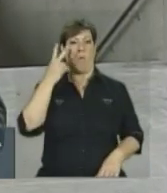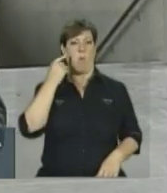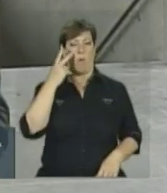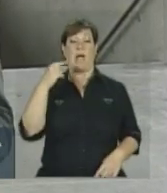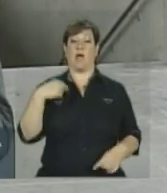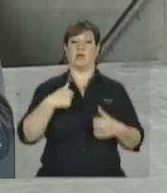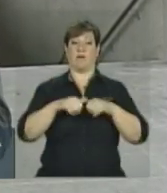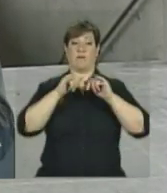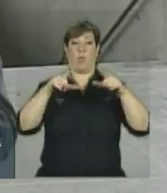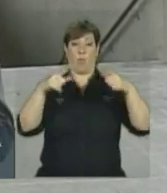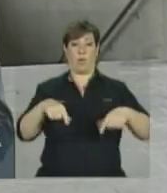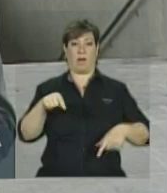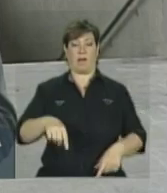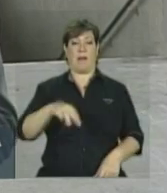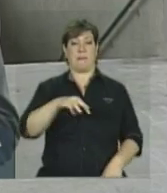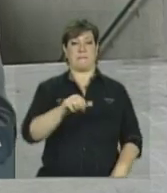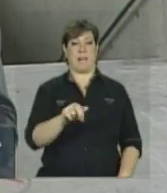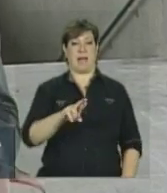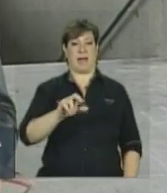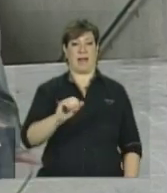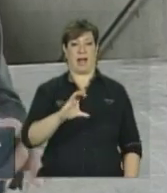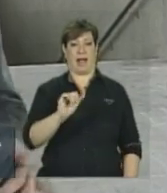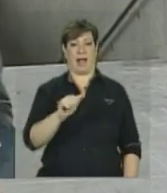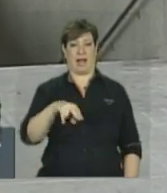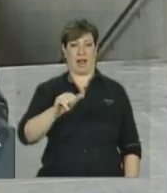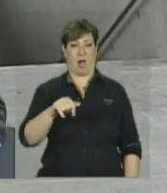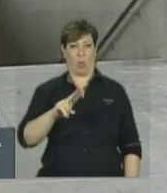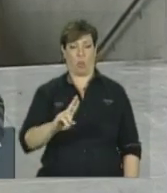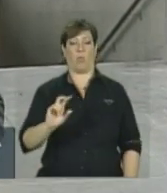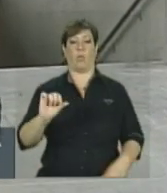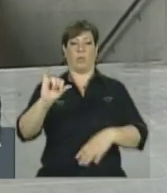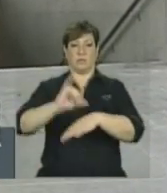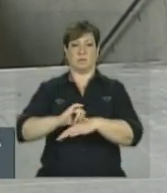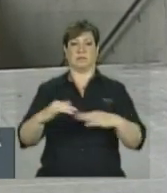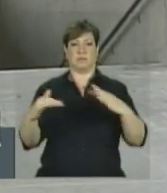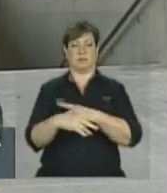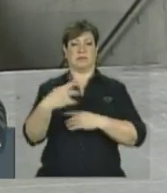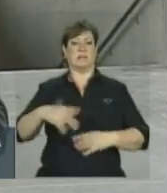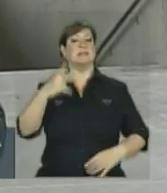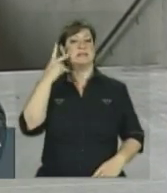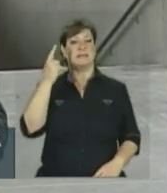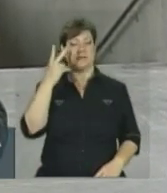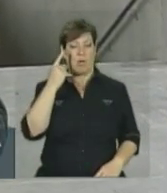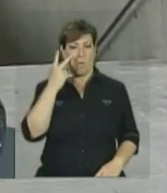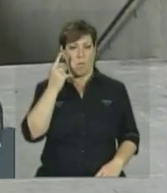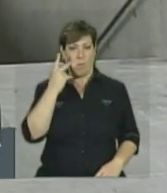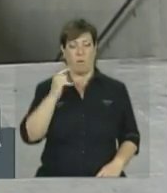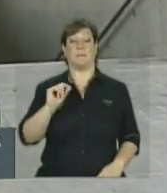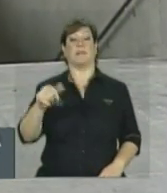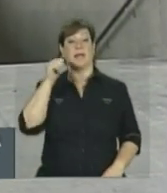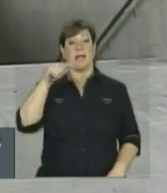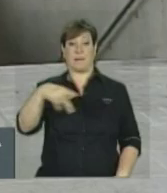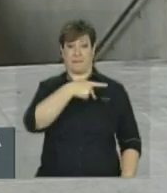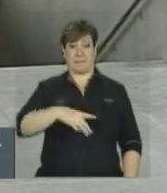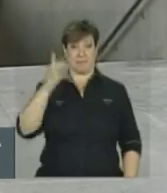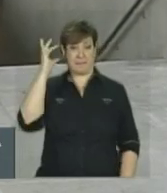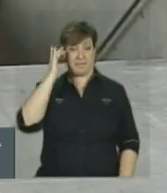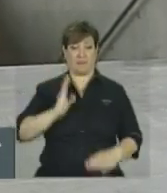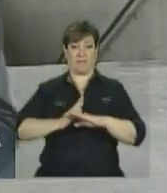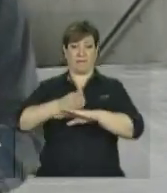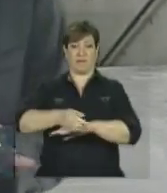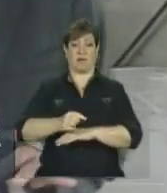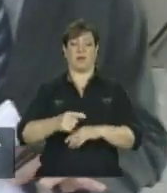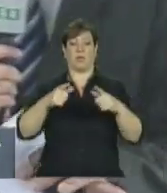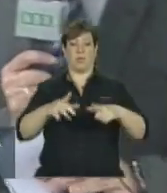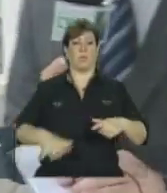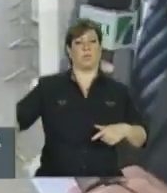estou falando de Maracanaú, que fica na região metropolitana da capital cearense. A presidenta Dilma Rousseff vai percorrer, ao